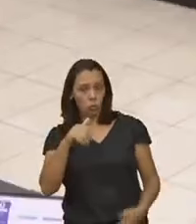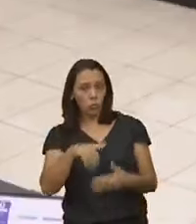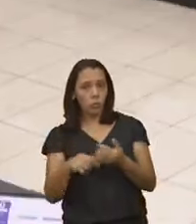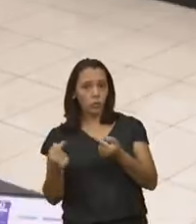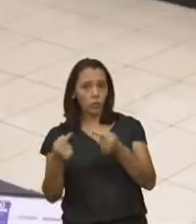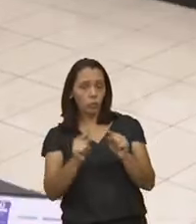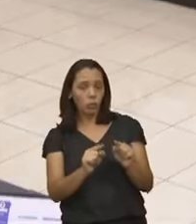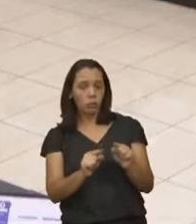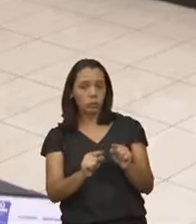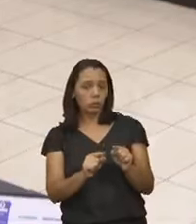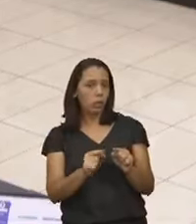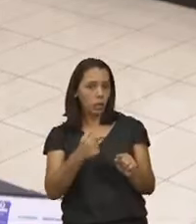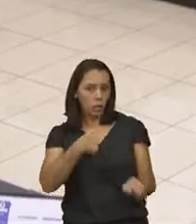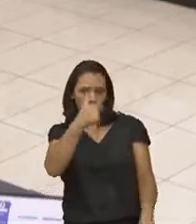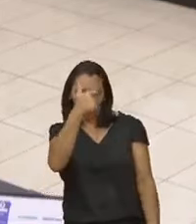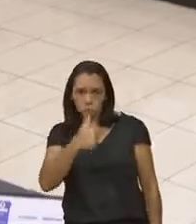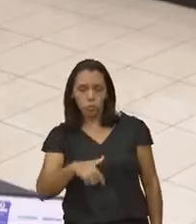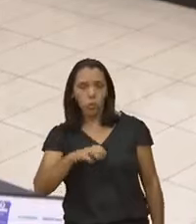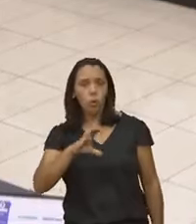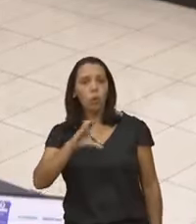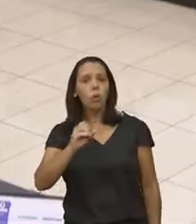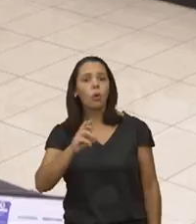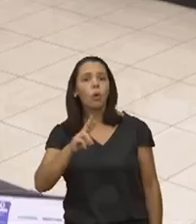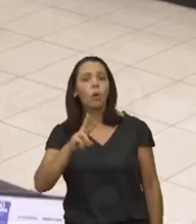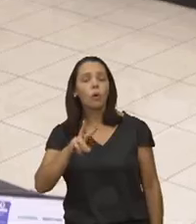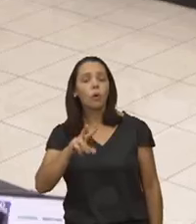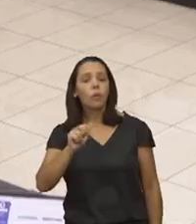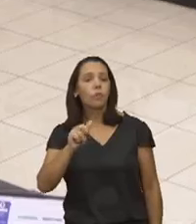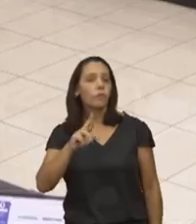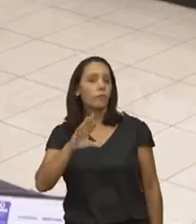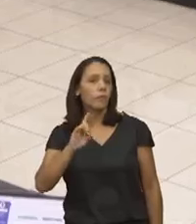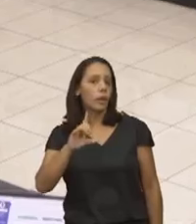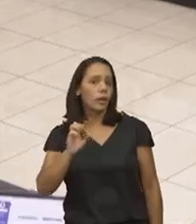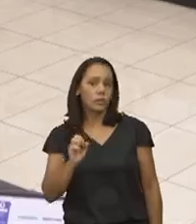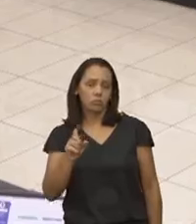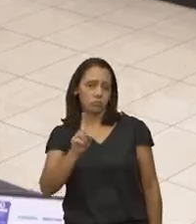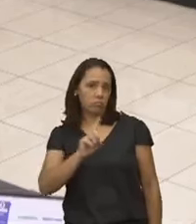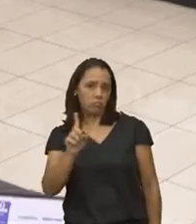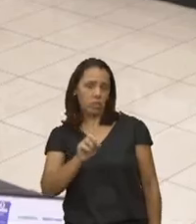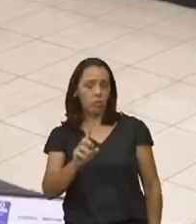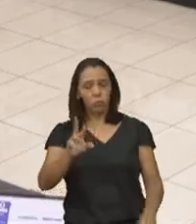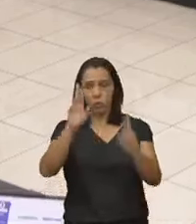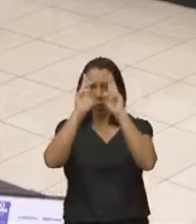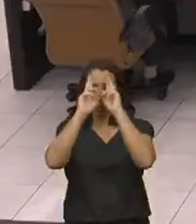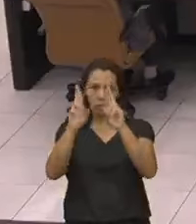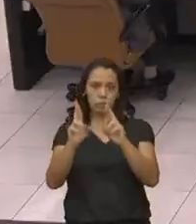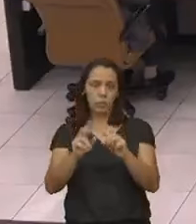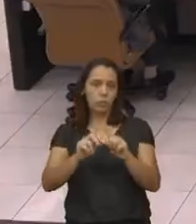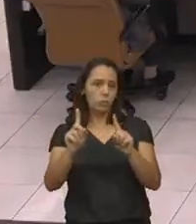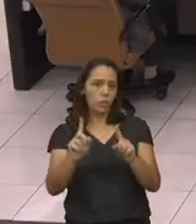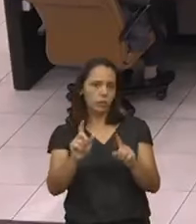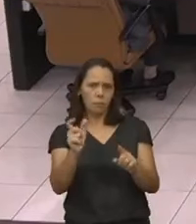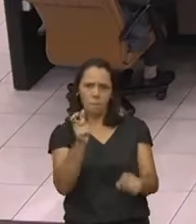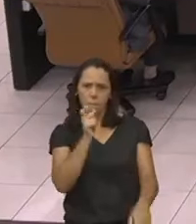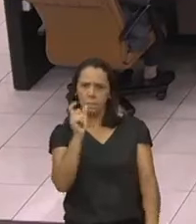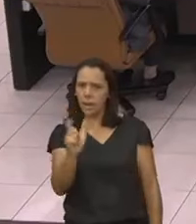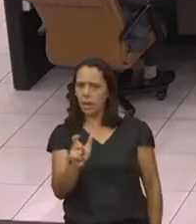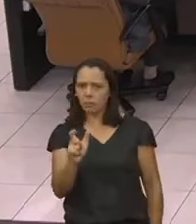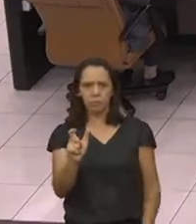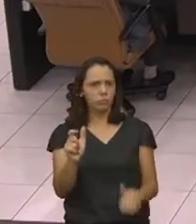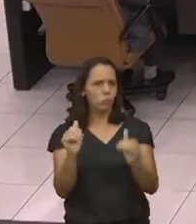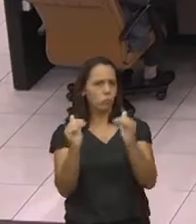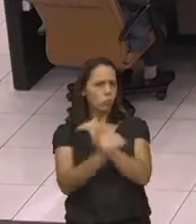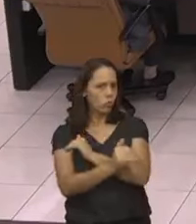voto. E não me acho covarde, não é? Então acho que eu respeito o senhor, mas covardia não é isso. É um direito do senhor,